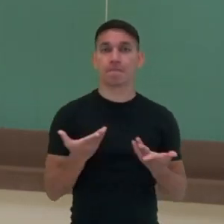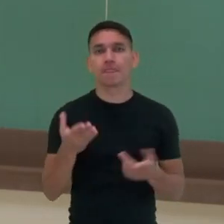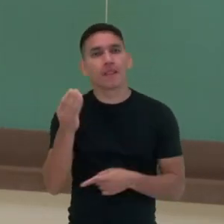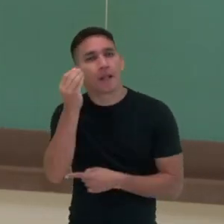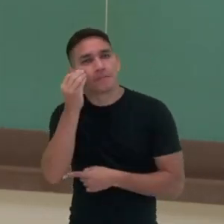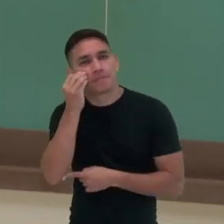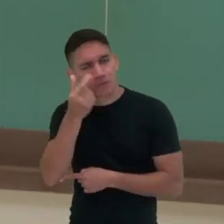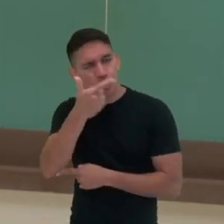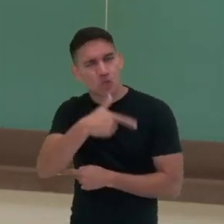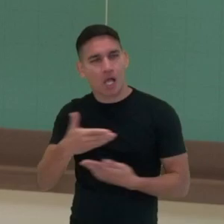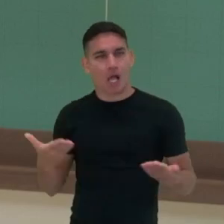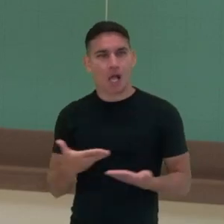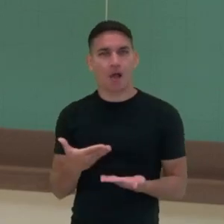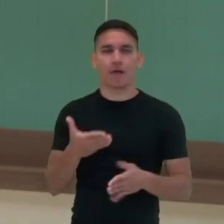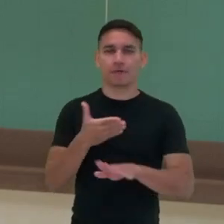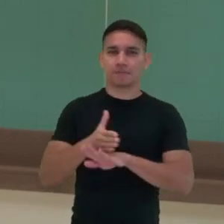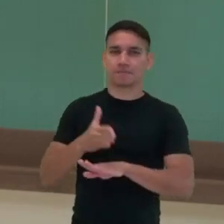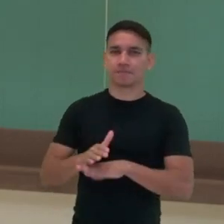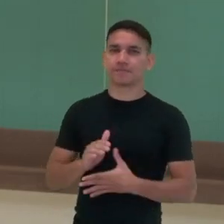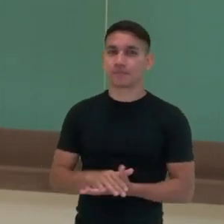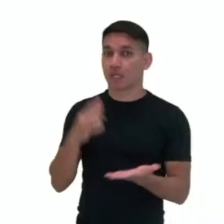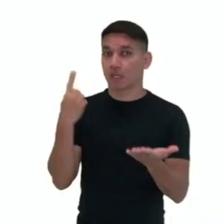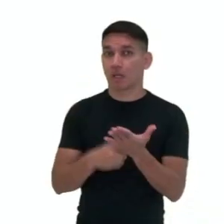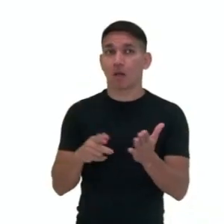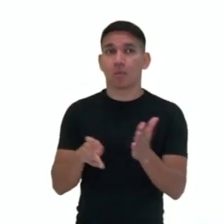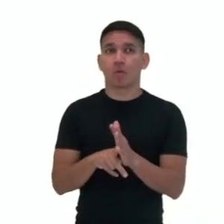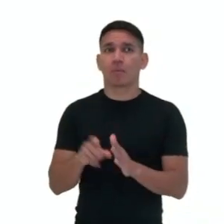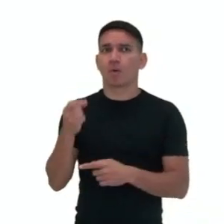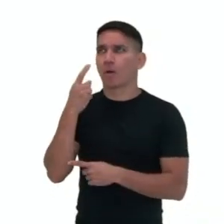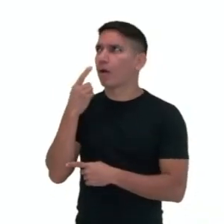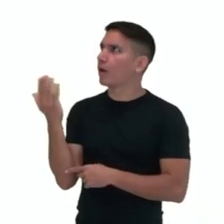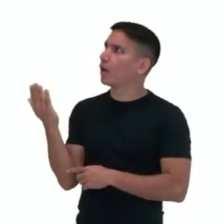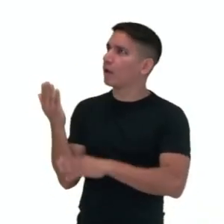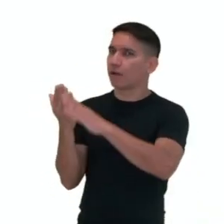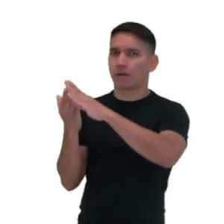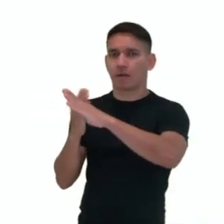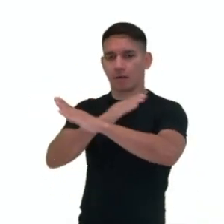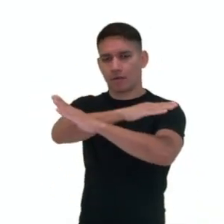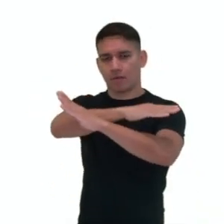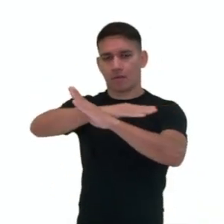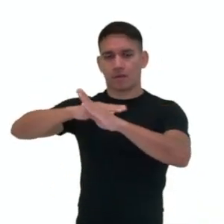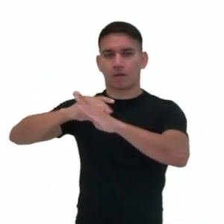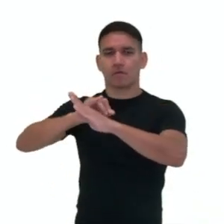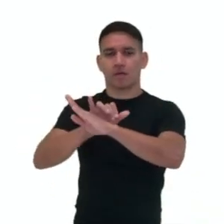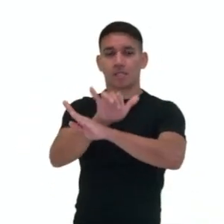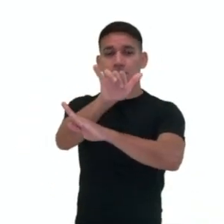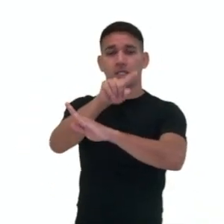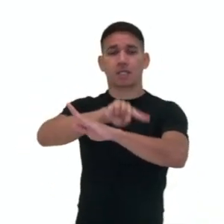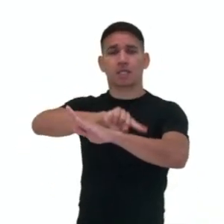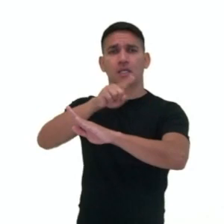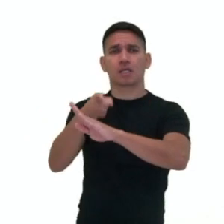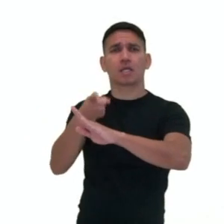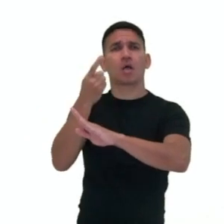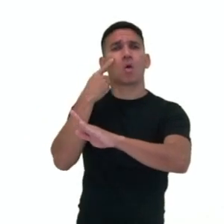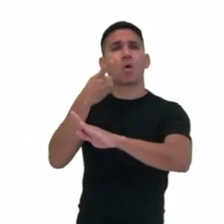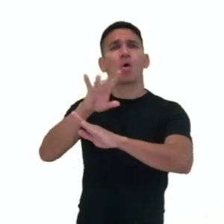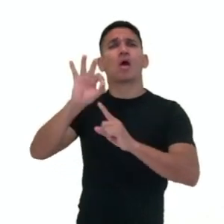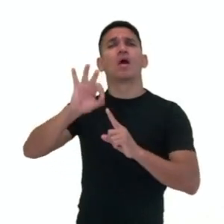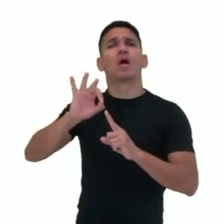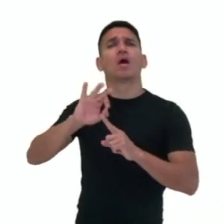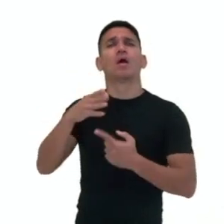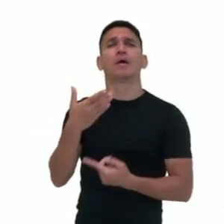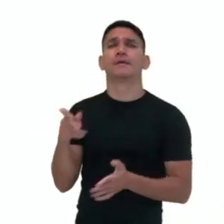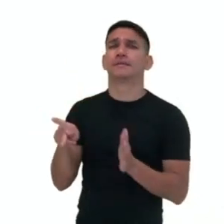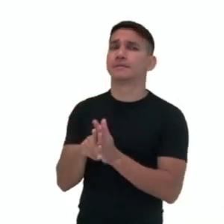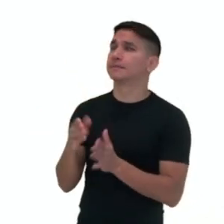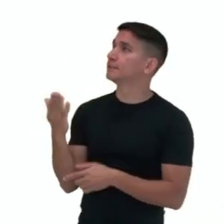gente praticar isso agora? Olha lá. Determine o ângulo Y agora, formado pelas retas concorrentes. Olha só, agora é sua vez de exercitar. Eu